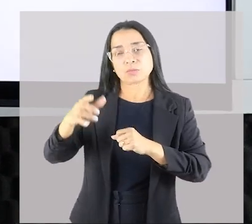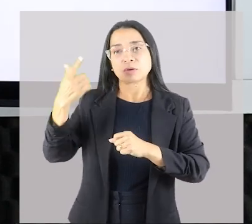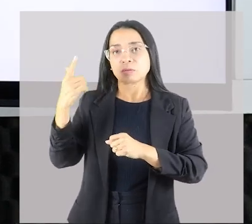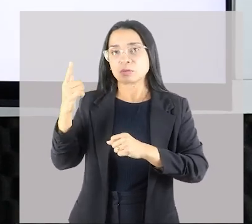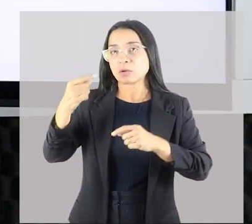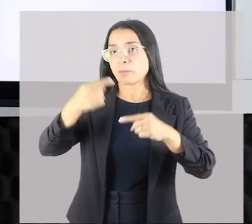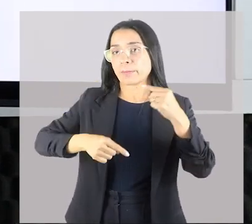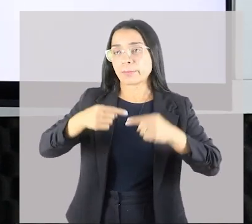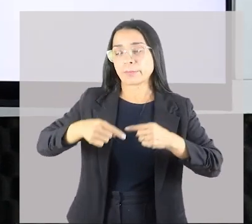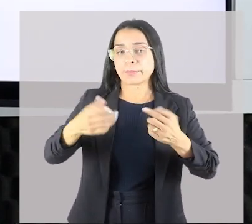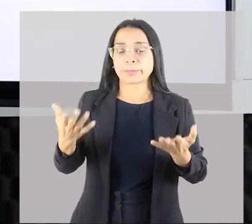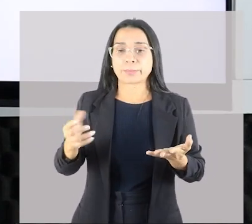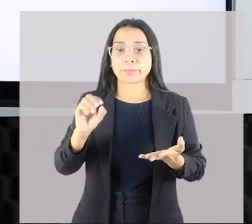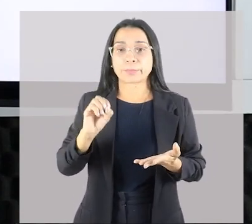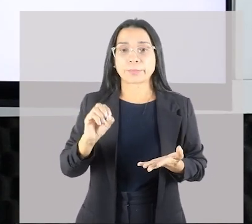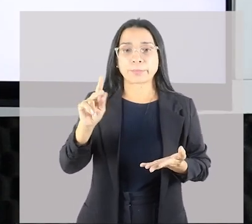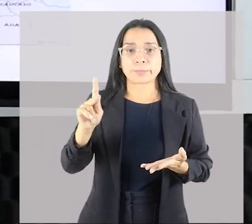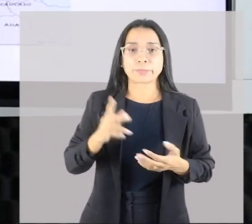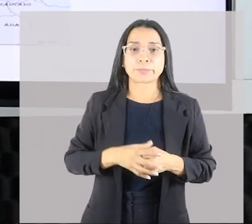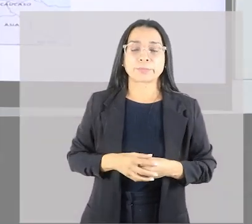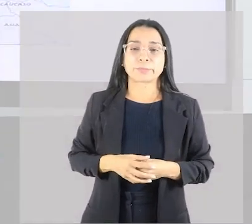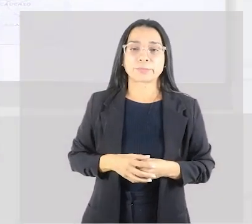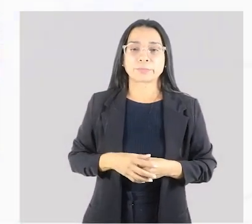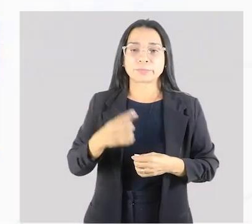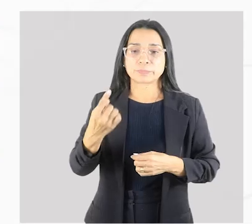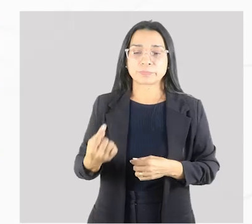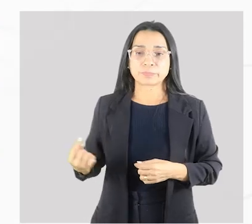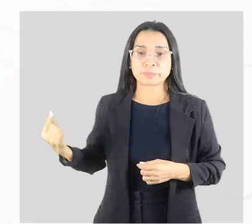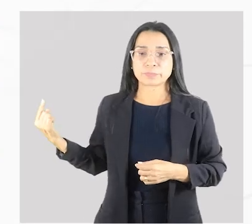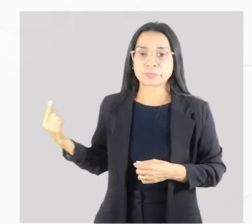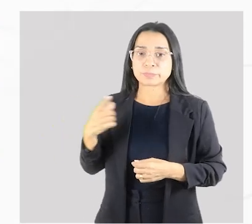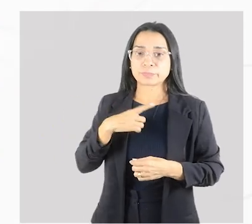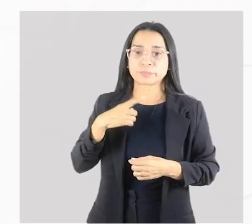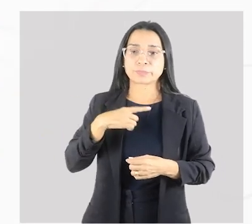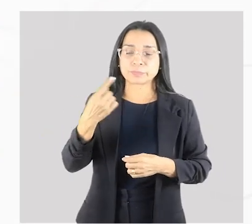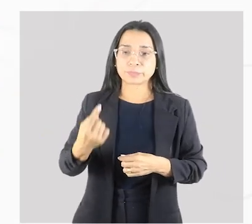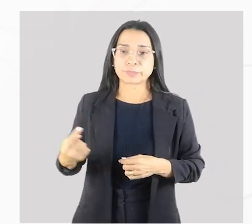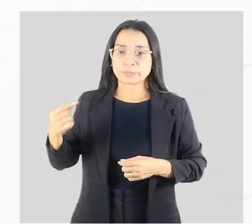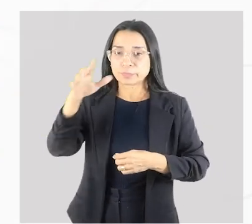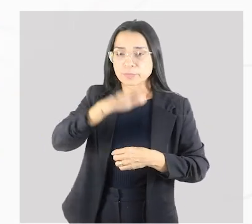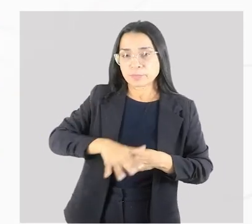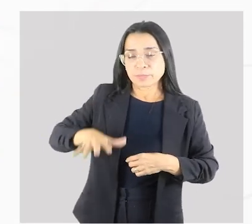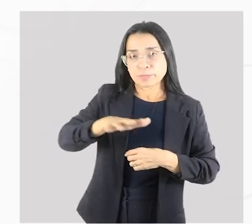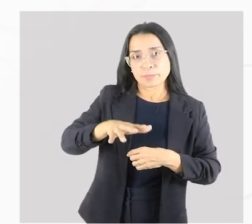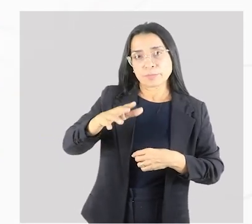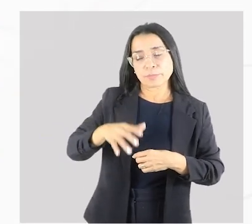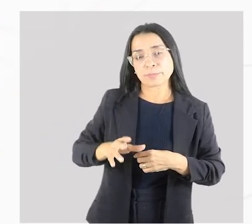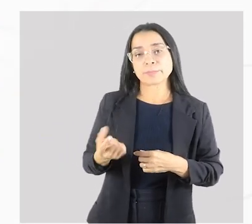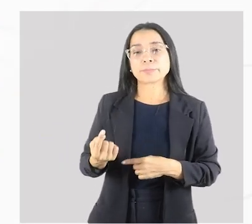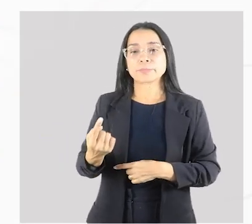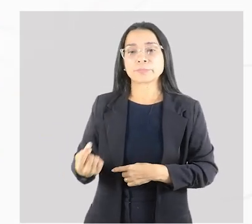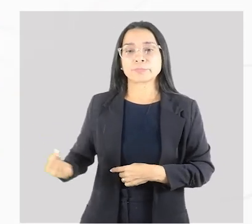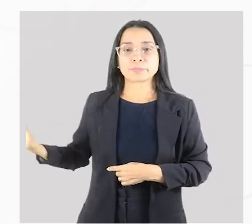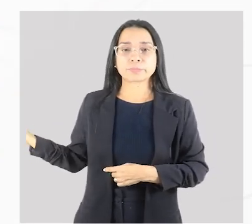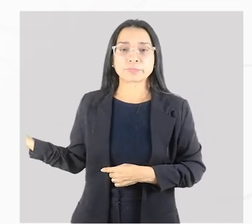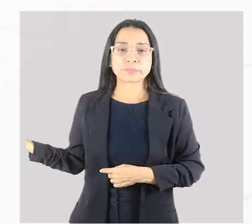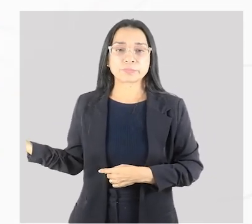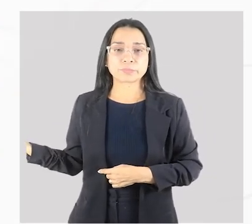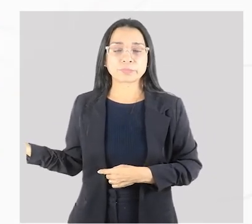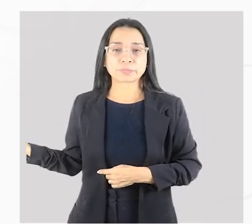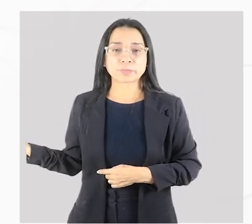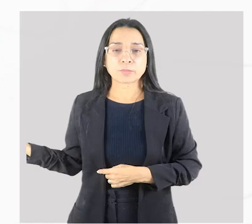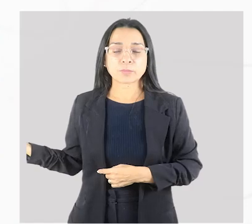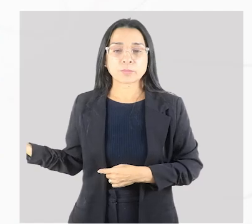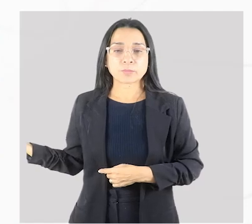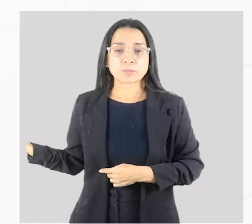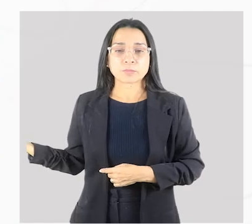base geopolítica, tá certo? Na realidade, aqui nós temos o mapa da região aqui da Rússia, tá certo? E aqui o mapa da